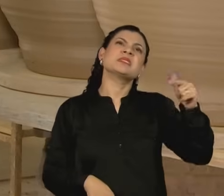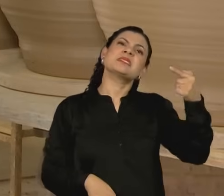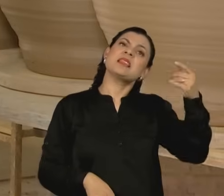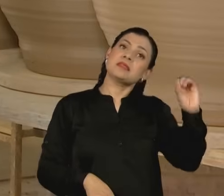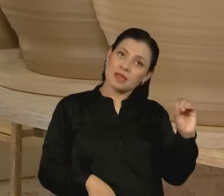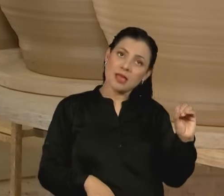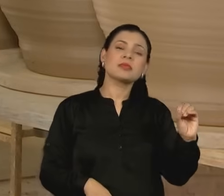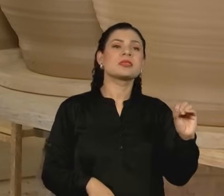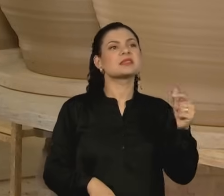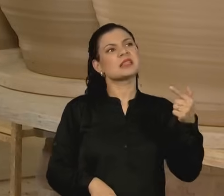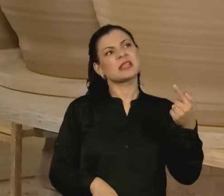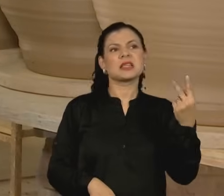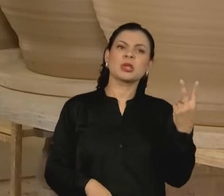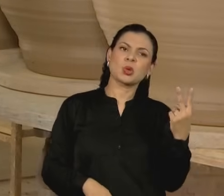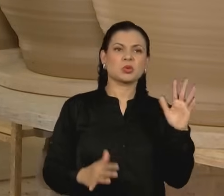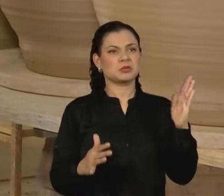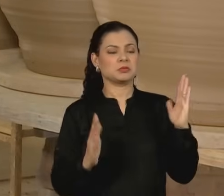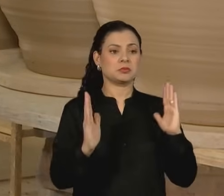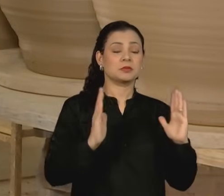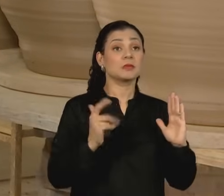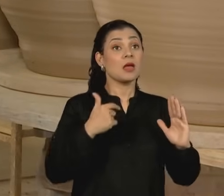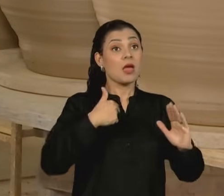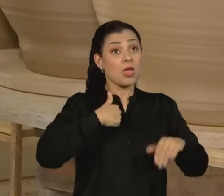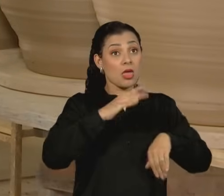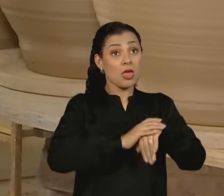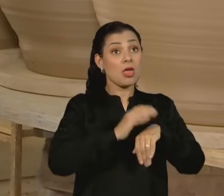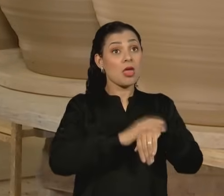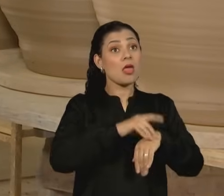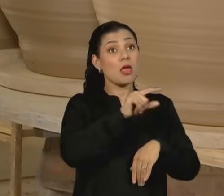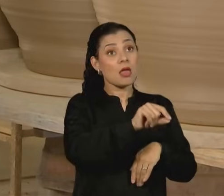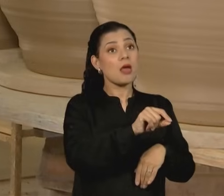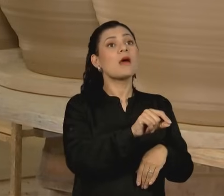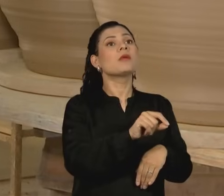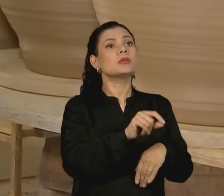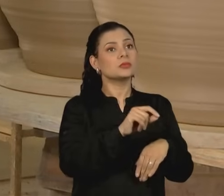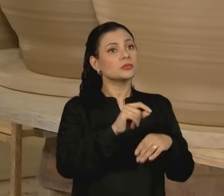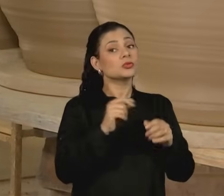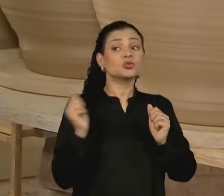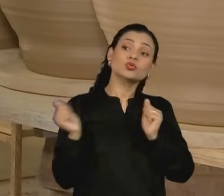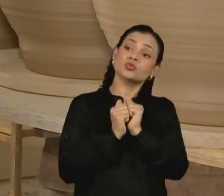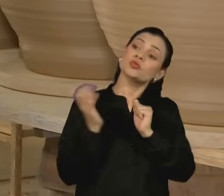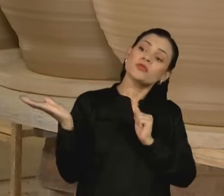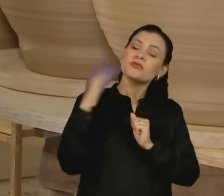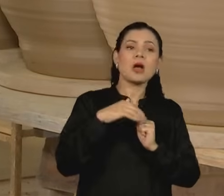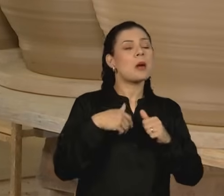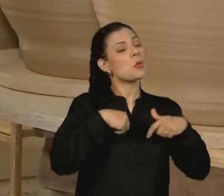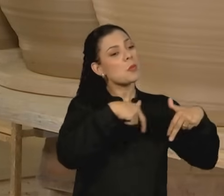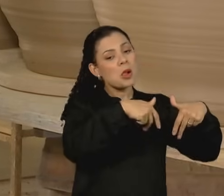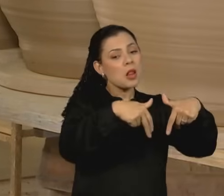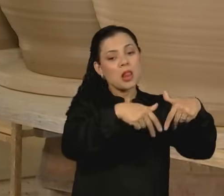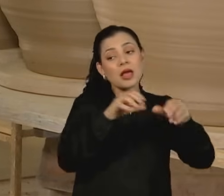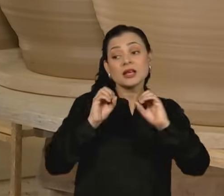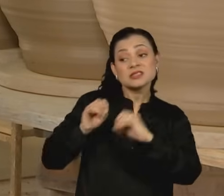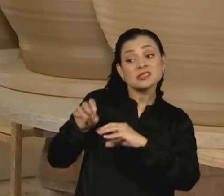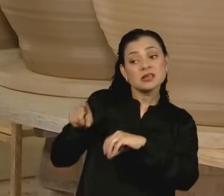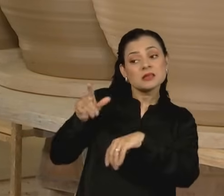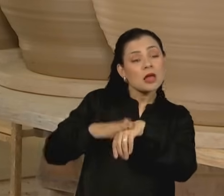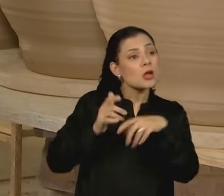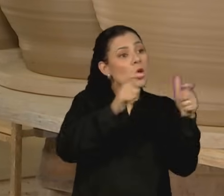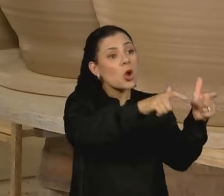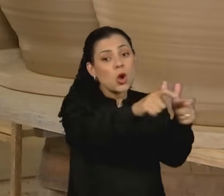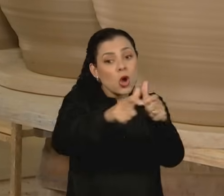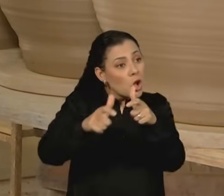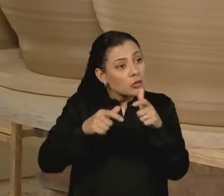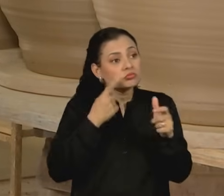para 72. Eu peguei caminhar mais ela, ensinando as tocas